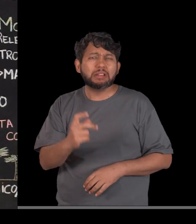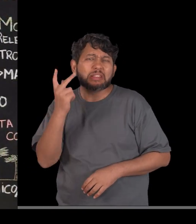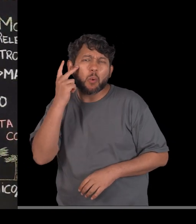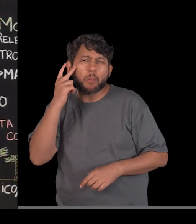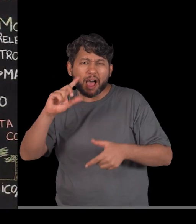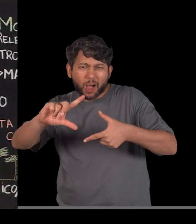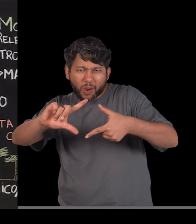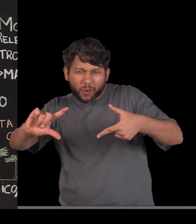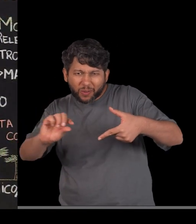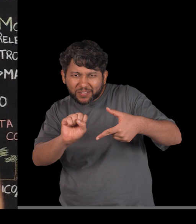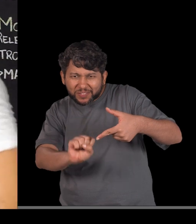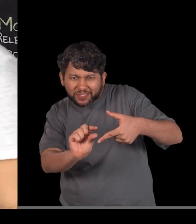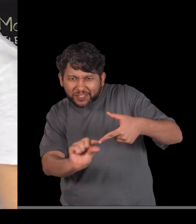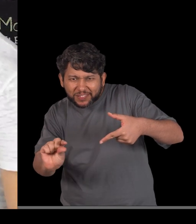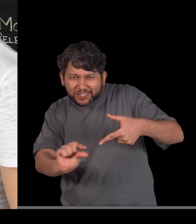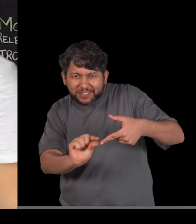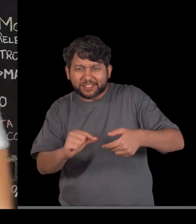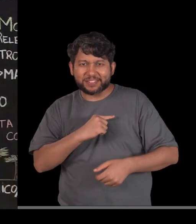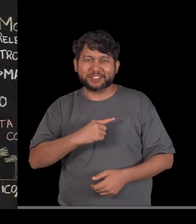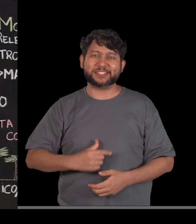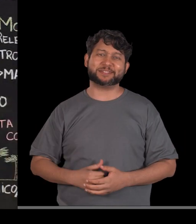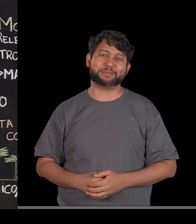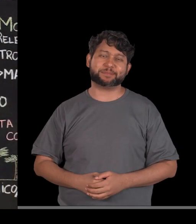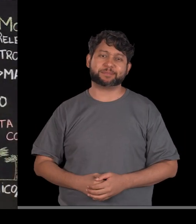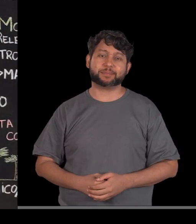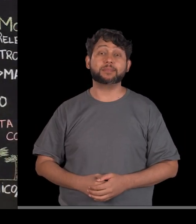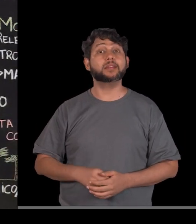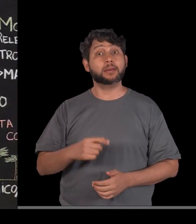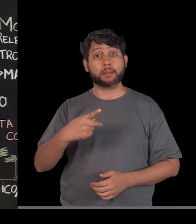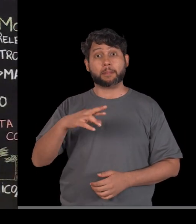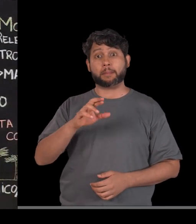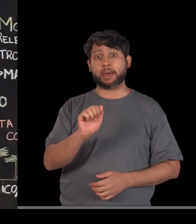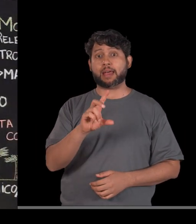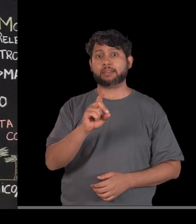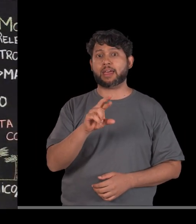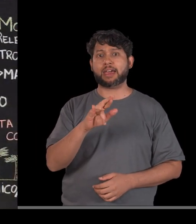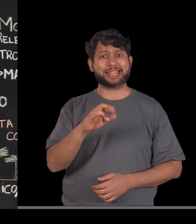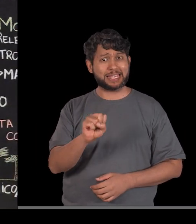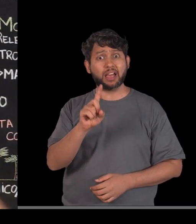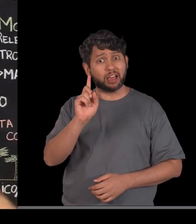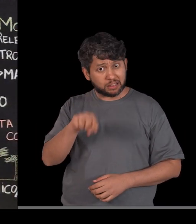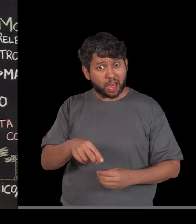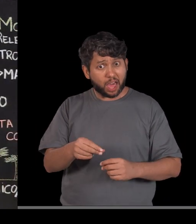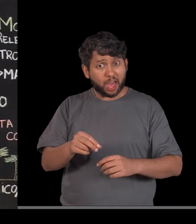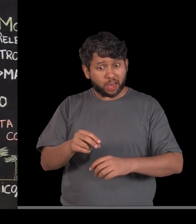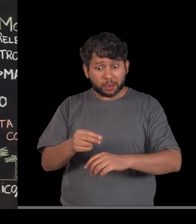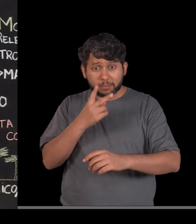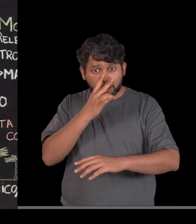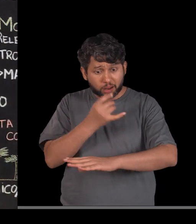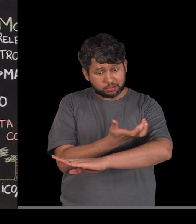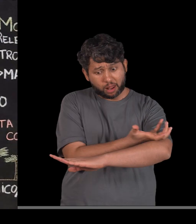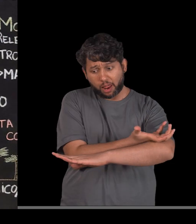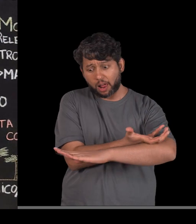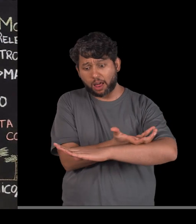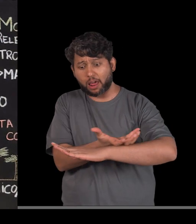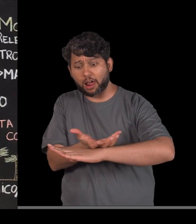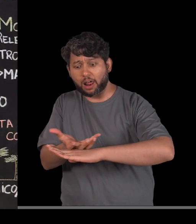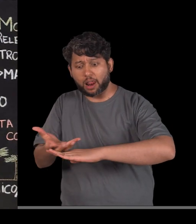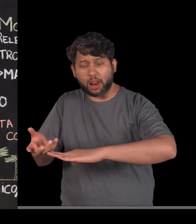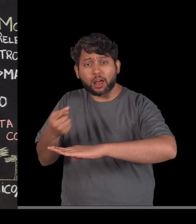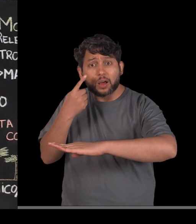São Paulo, mais ou menos. No caso das pradarias, eu estou falando de uma vegetação bem rasteira, com